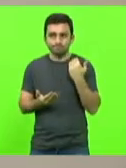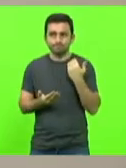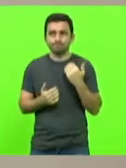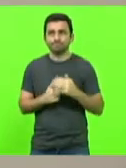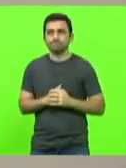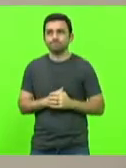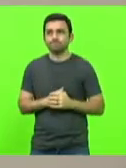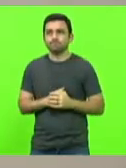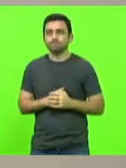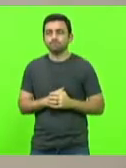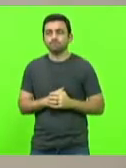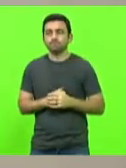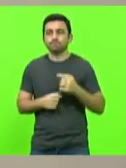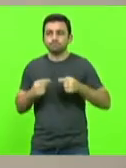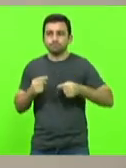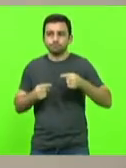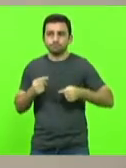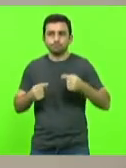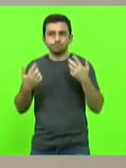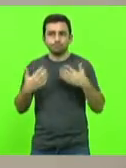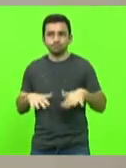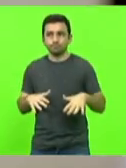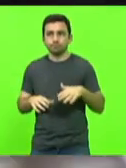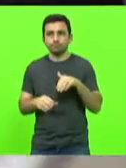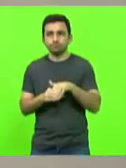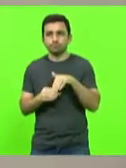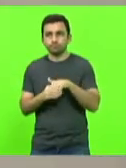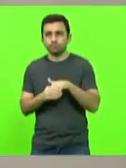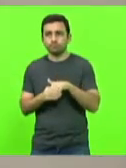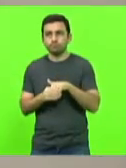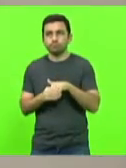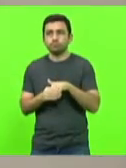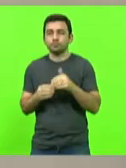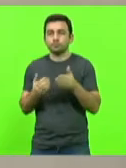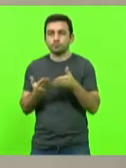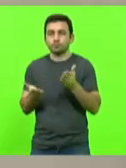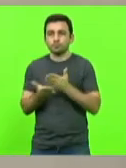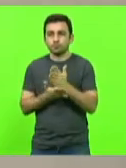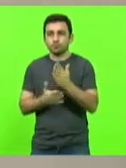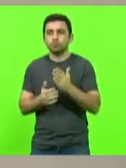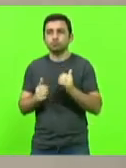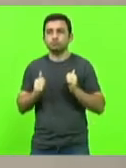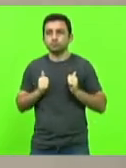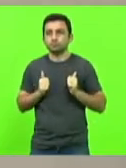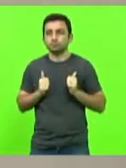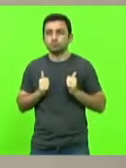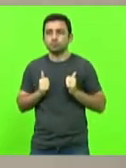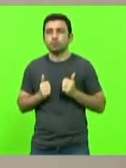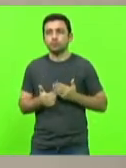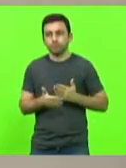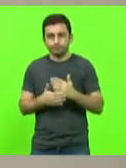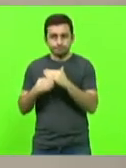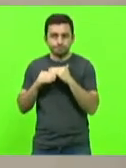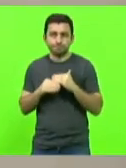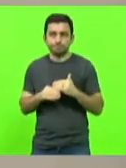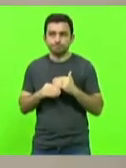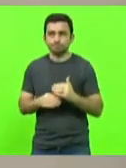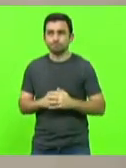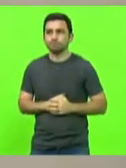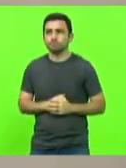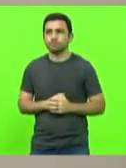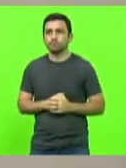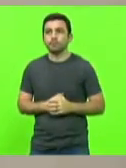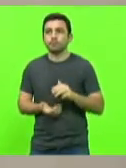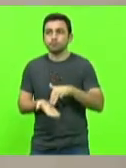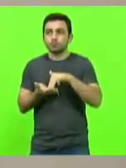discussão. Não havendo quem queira discutir, em votação, deputados que aprovam, permaneçam como se encontram. Aprovado por unanimidade.